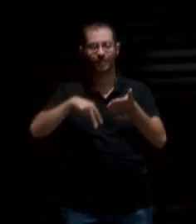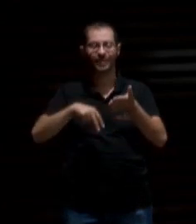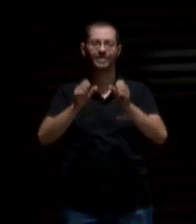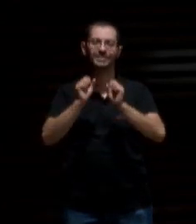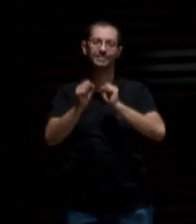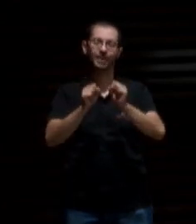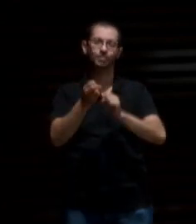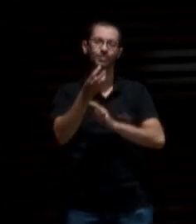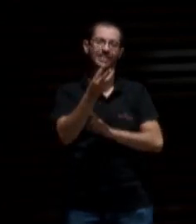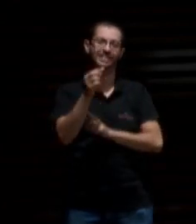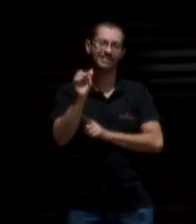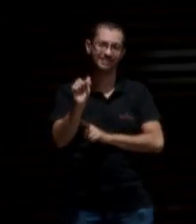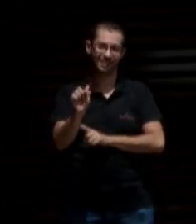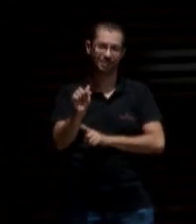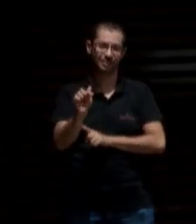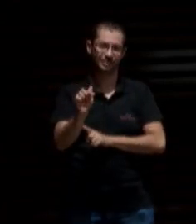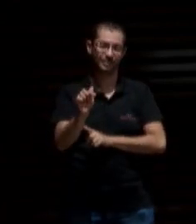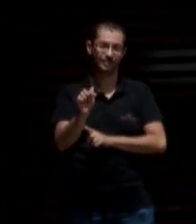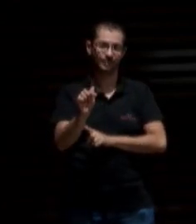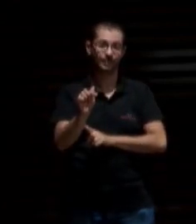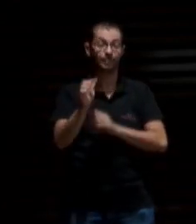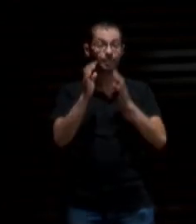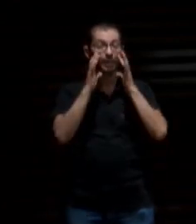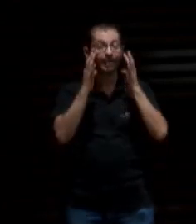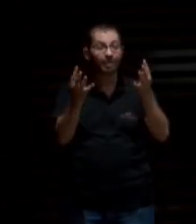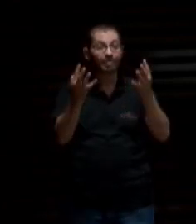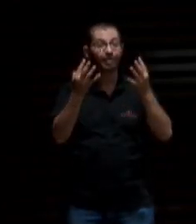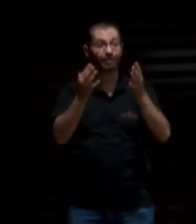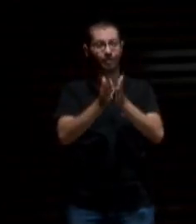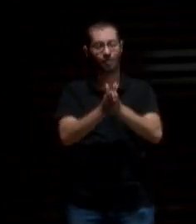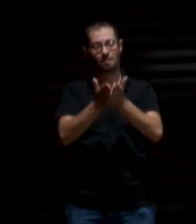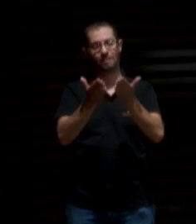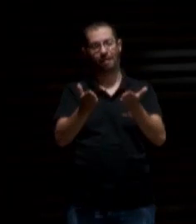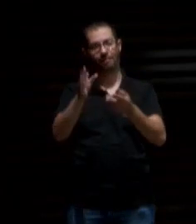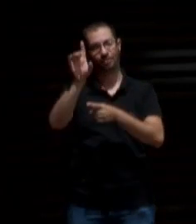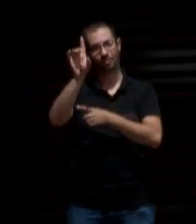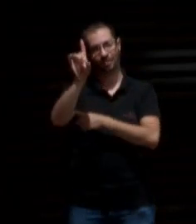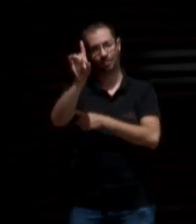mas eu vou ler só até o 11. Ouçam isso aqui como palavra de Deus para você.